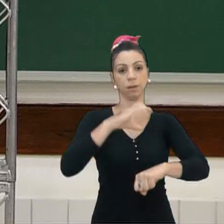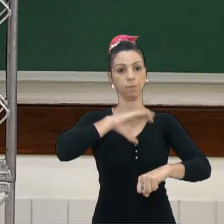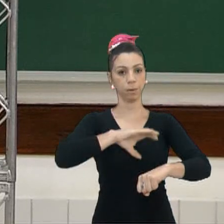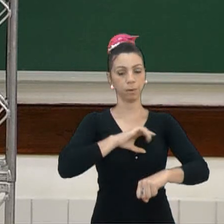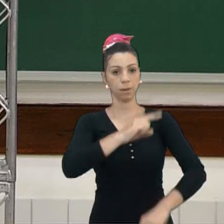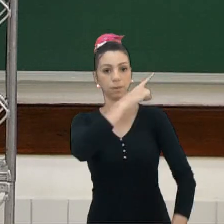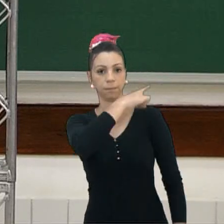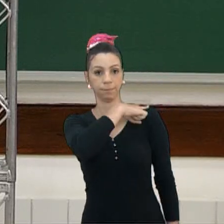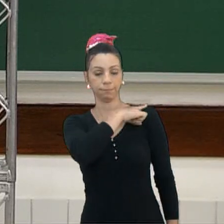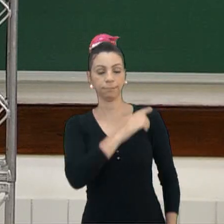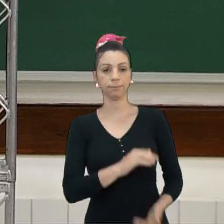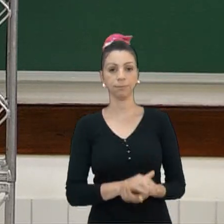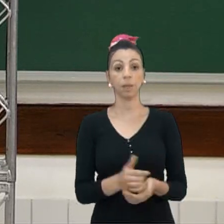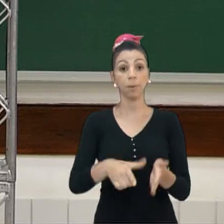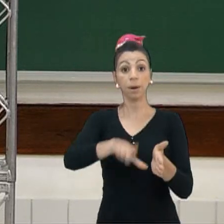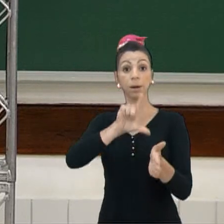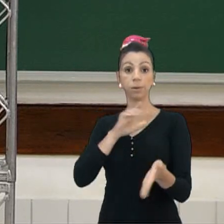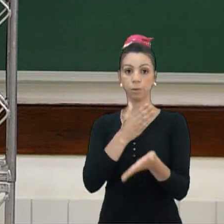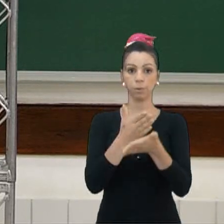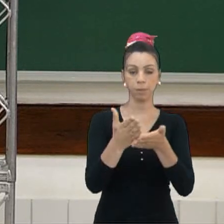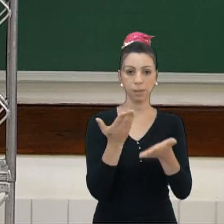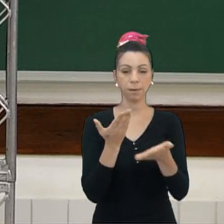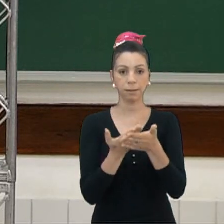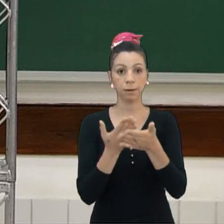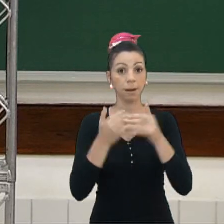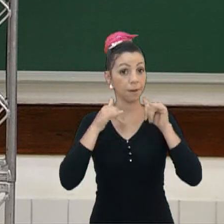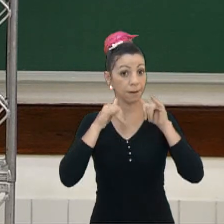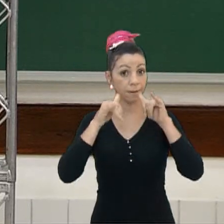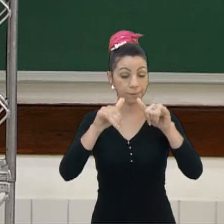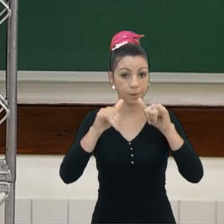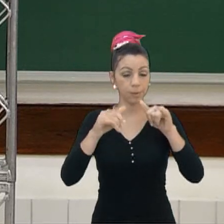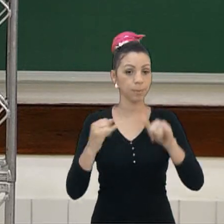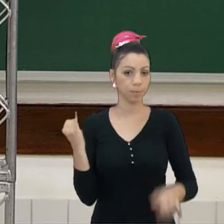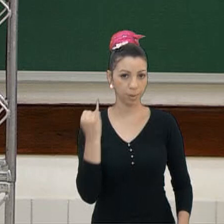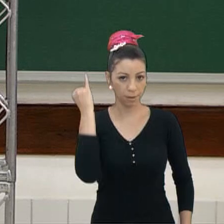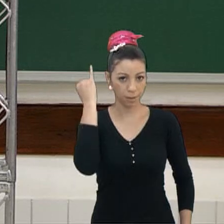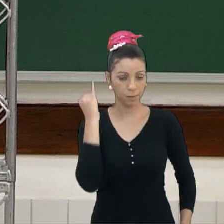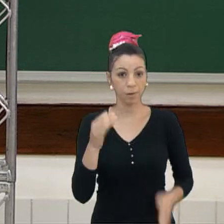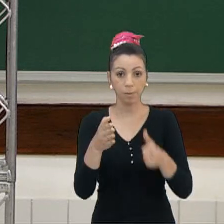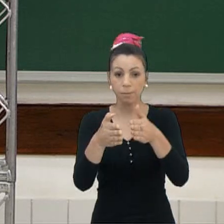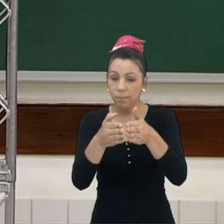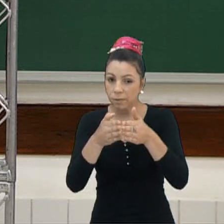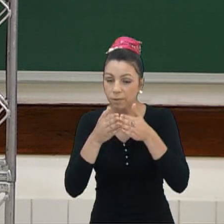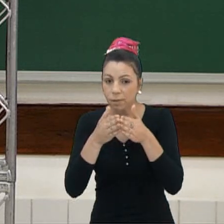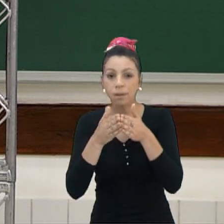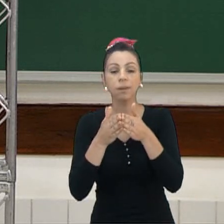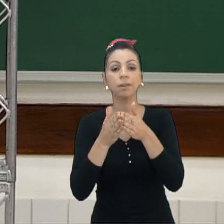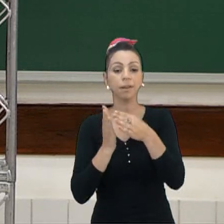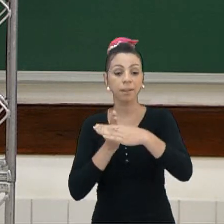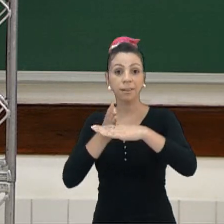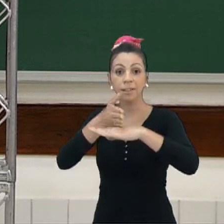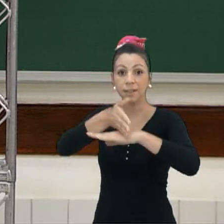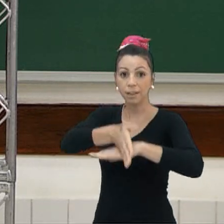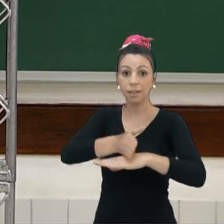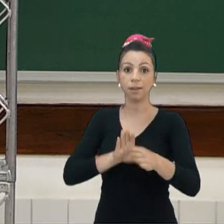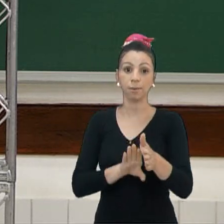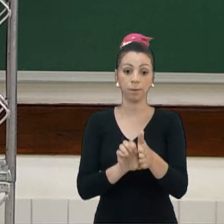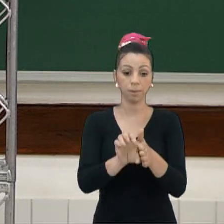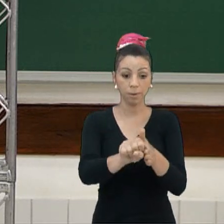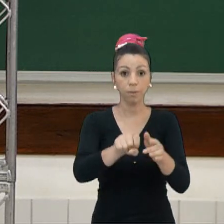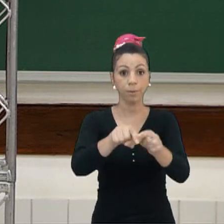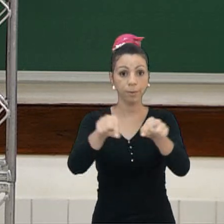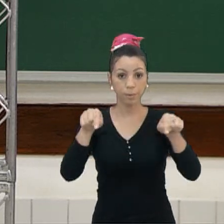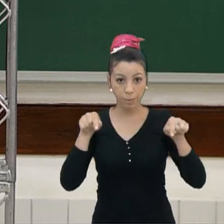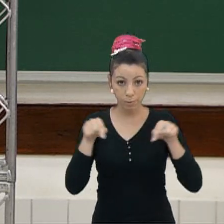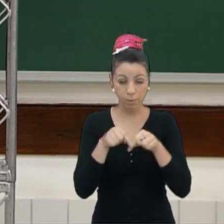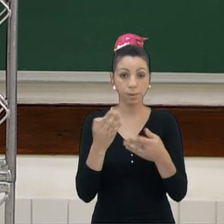de nós começarmos a nossa aula de hoje, aqueles lembretes de sempre. Por favor, acessem o Classroom e quando vocês